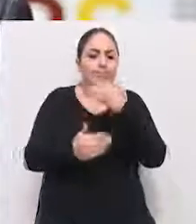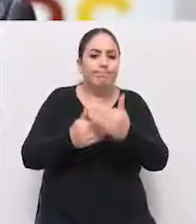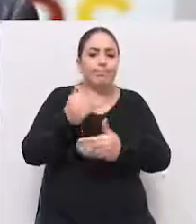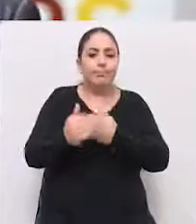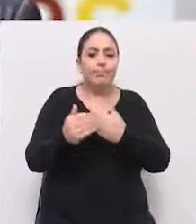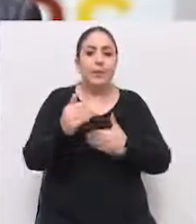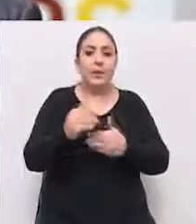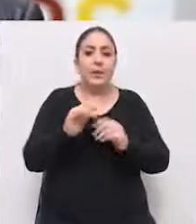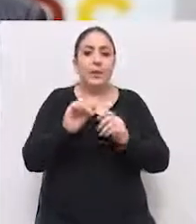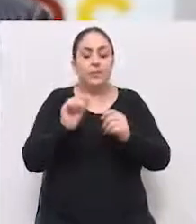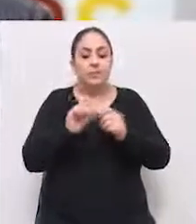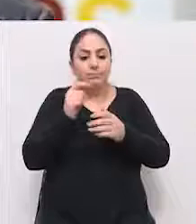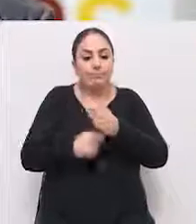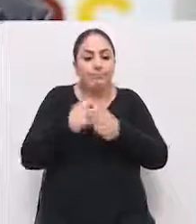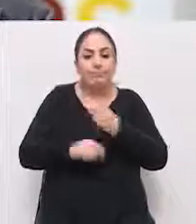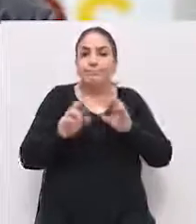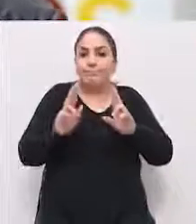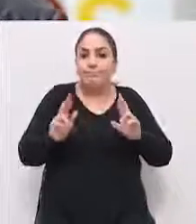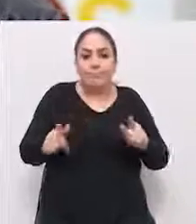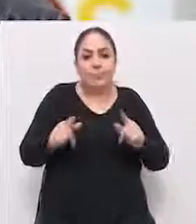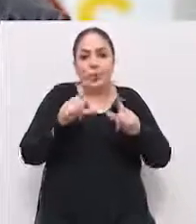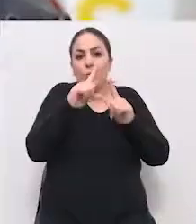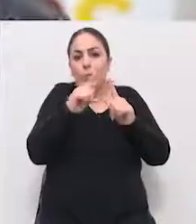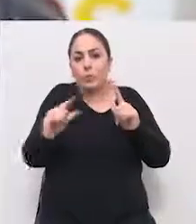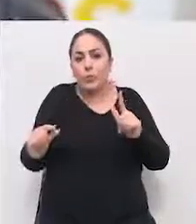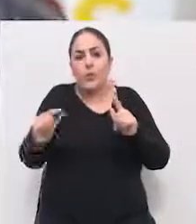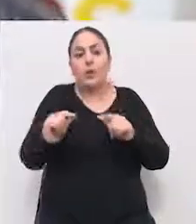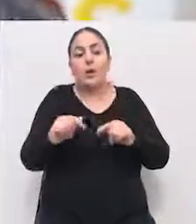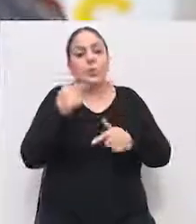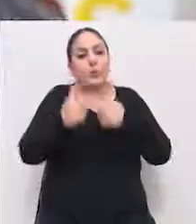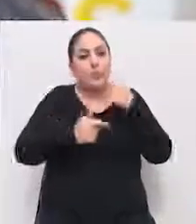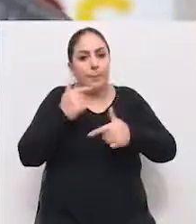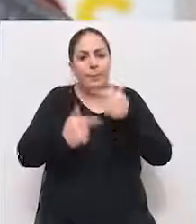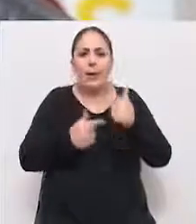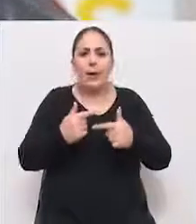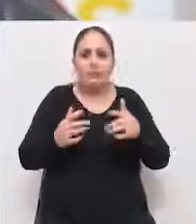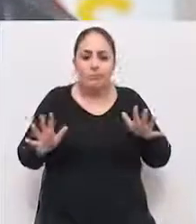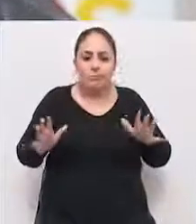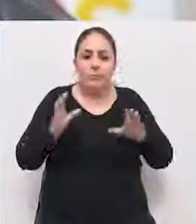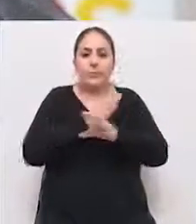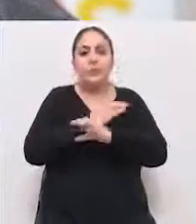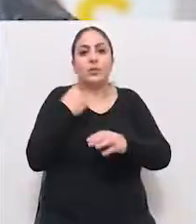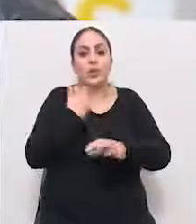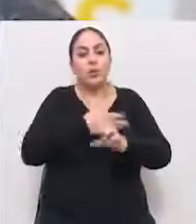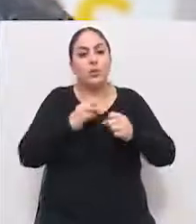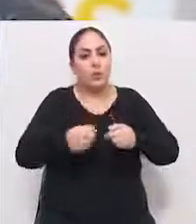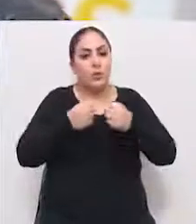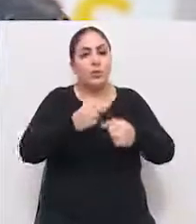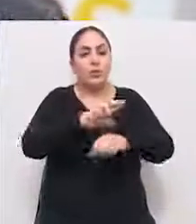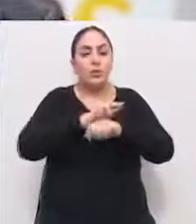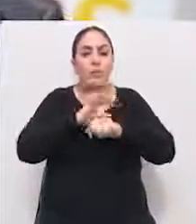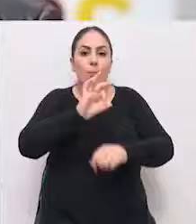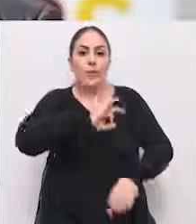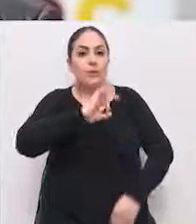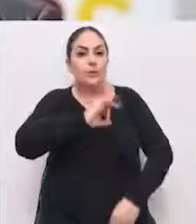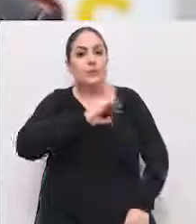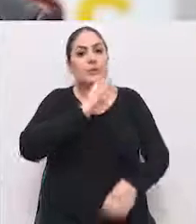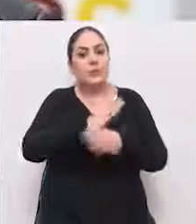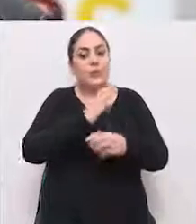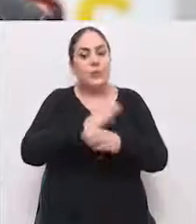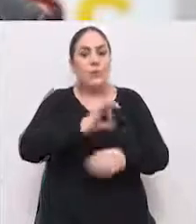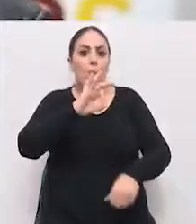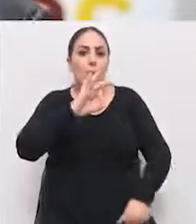poucos buscando essa diferença e não tenho dúvida que com o trabalho integrado das nossas forças de segurança, Polícia